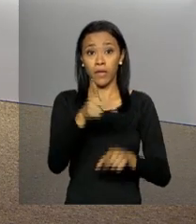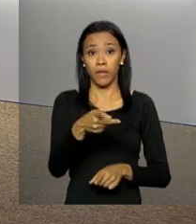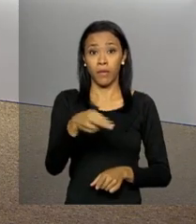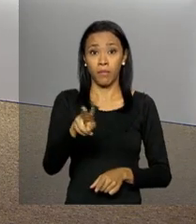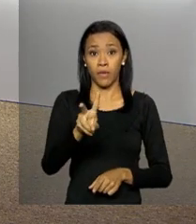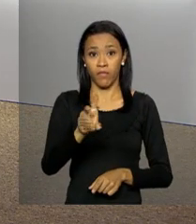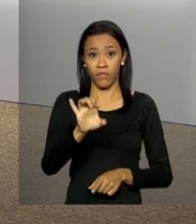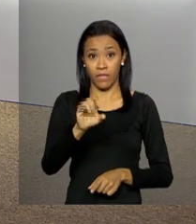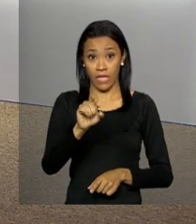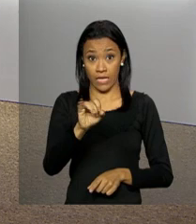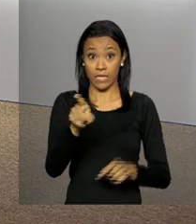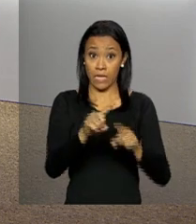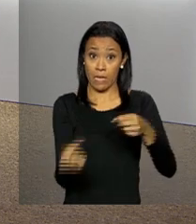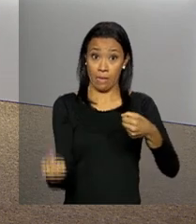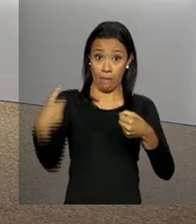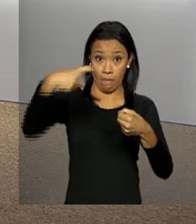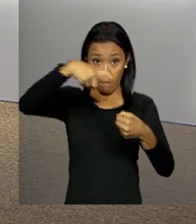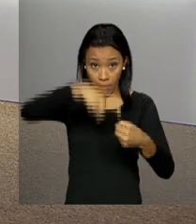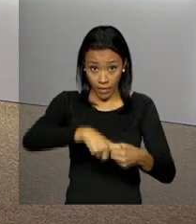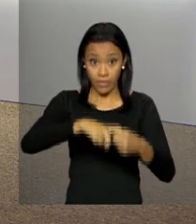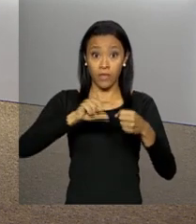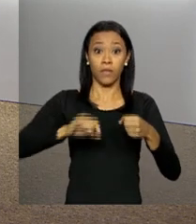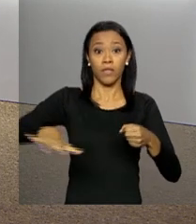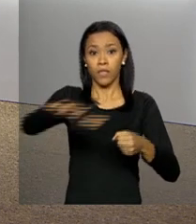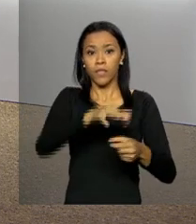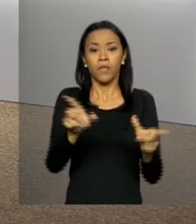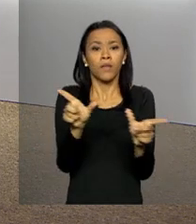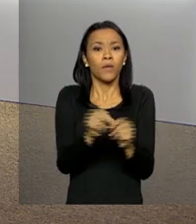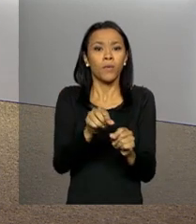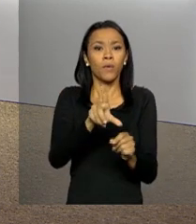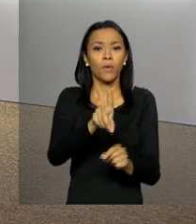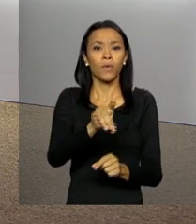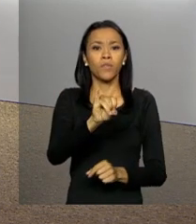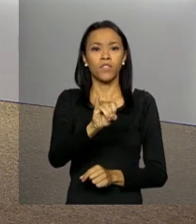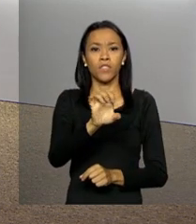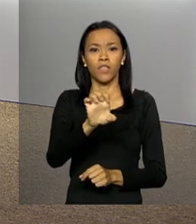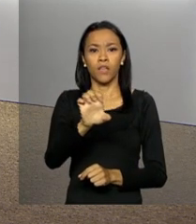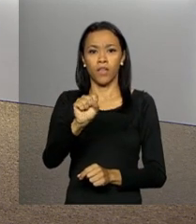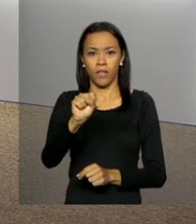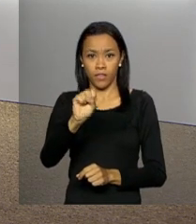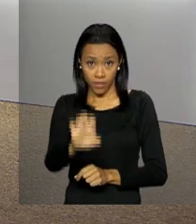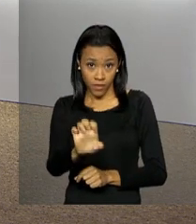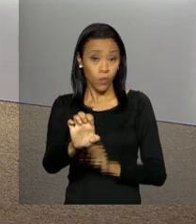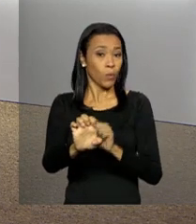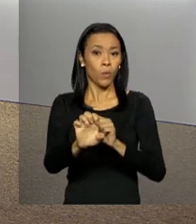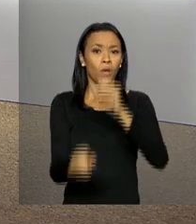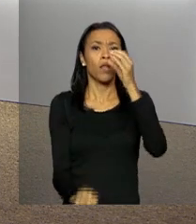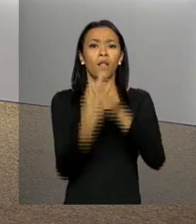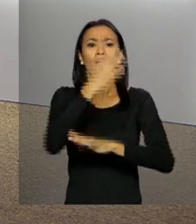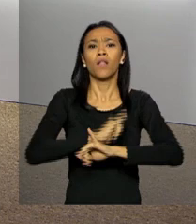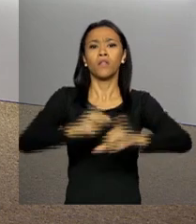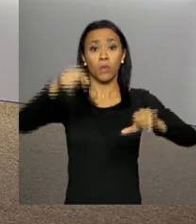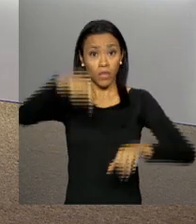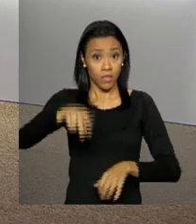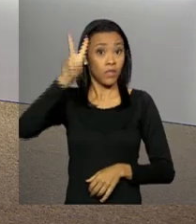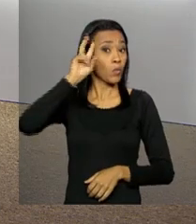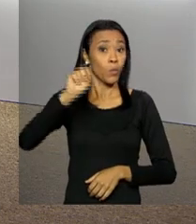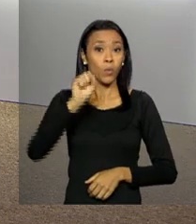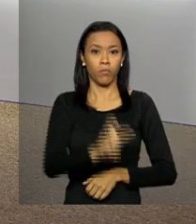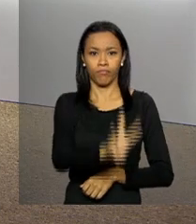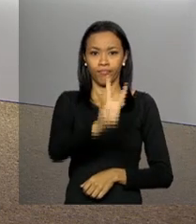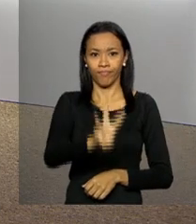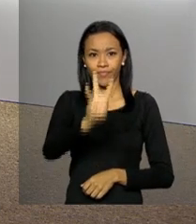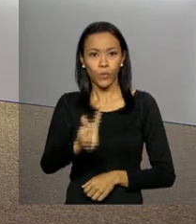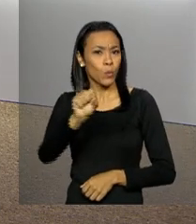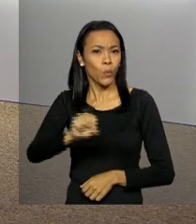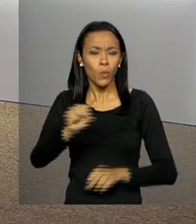parceria com o departamento intersindical de estatística e Estudos socioeconômicos o diee lançou nesta segunda-feira o portal